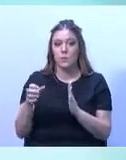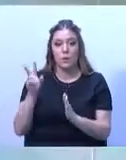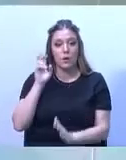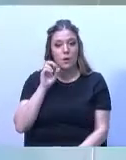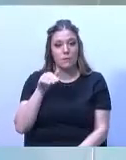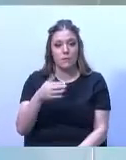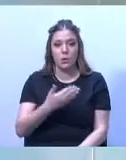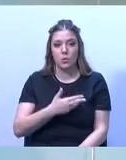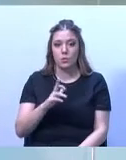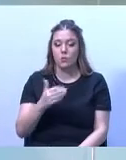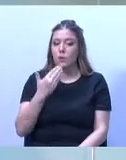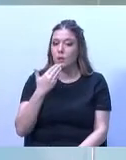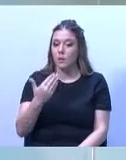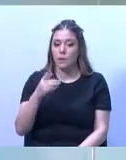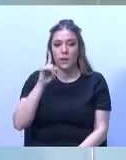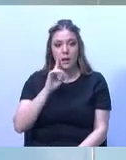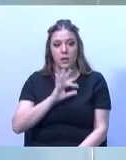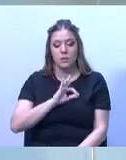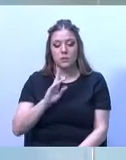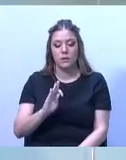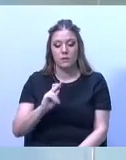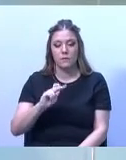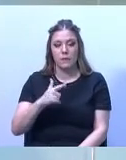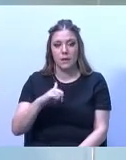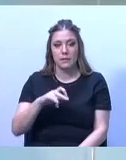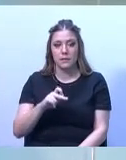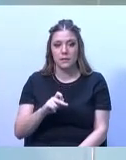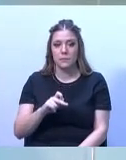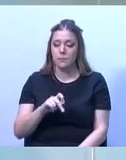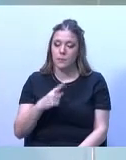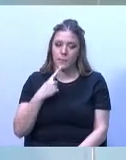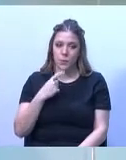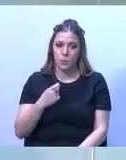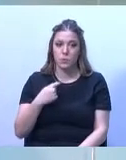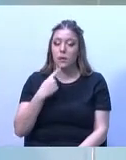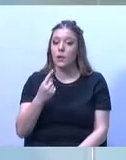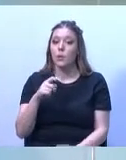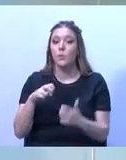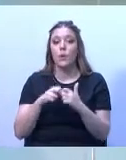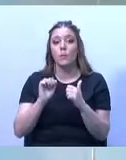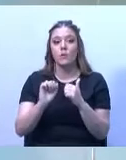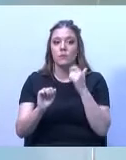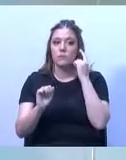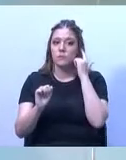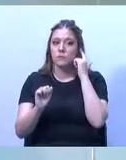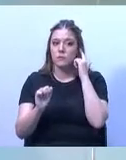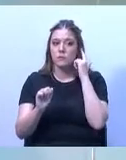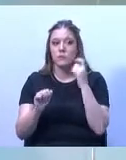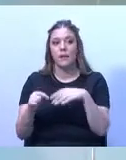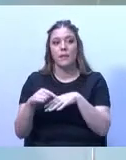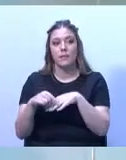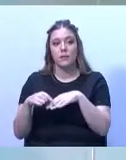Sim. Muito obrigado, Dona Fátima, pela questão. Eu diria que, portanto, o seu problema, no fundo, é entre os dedos,